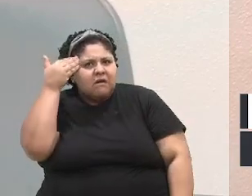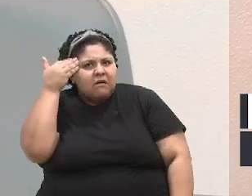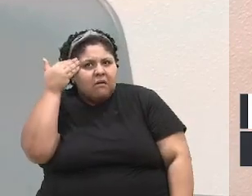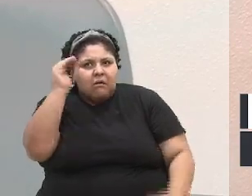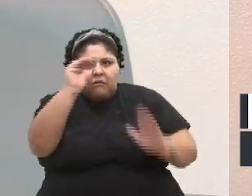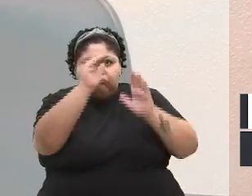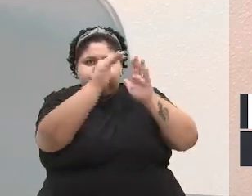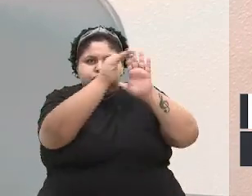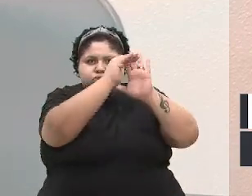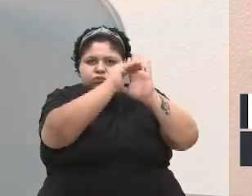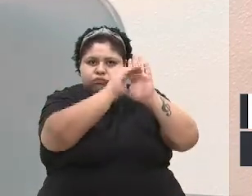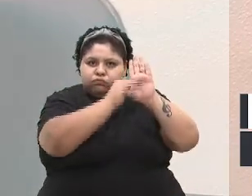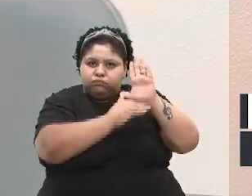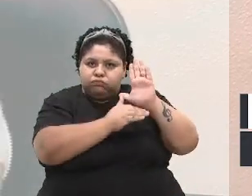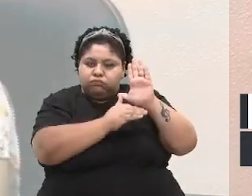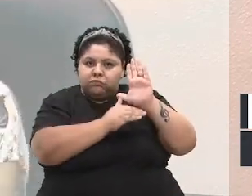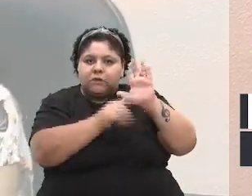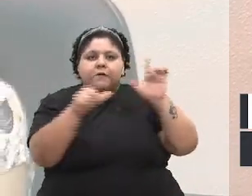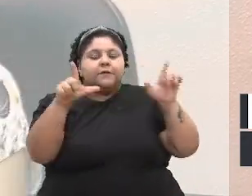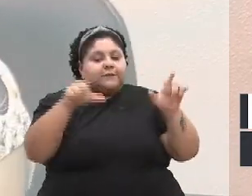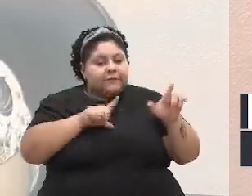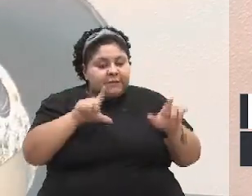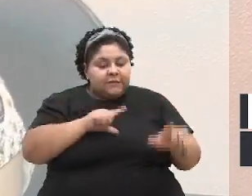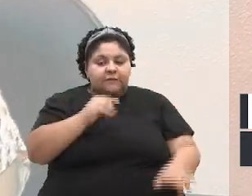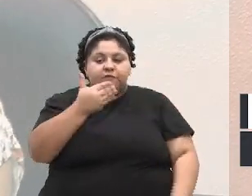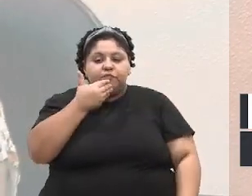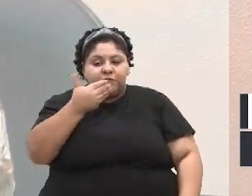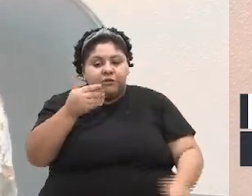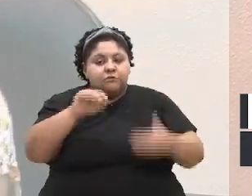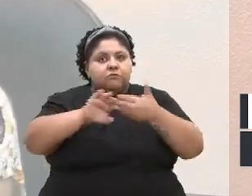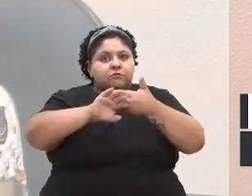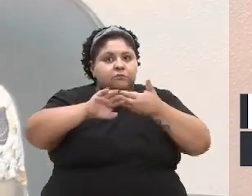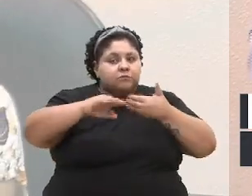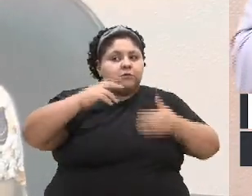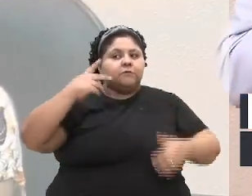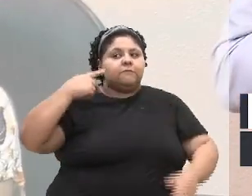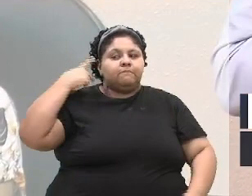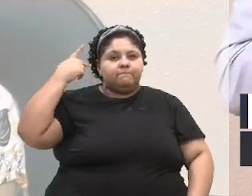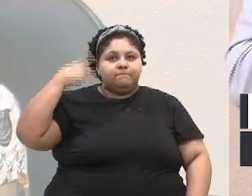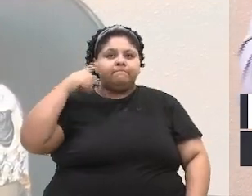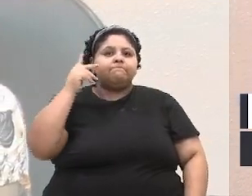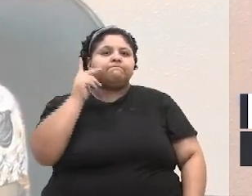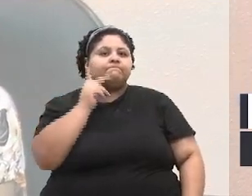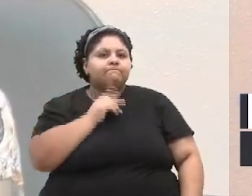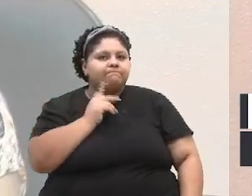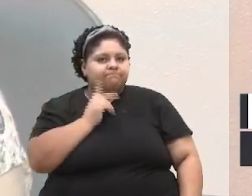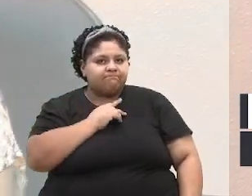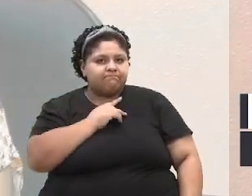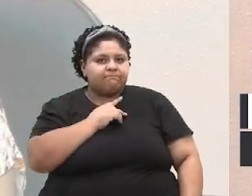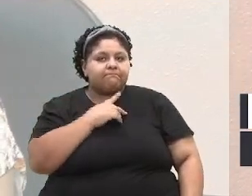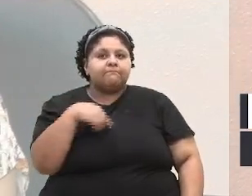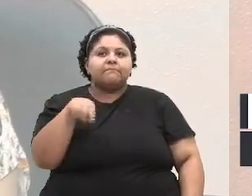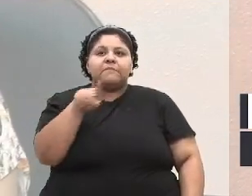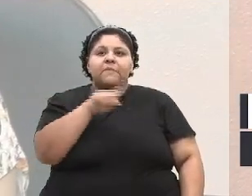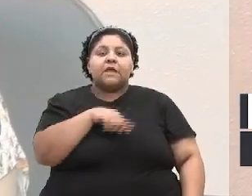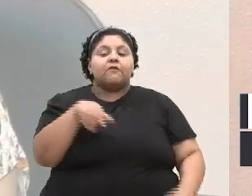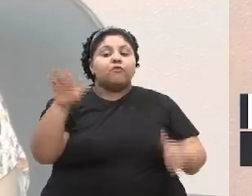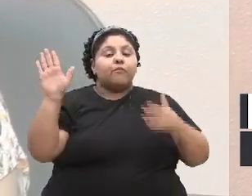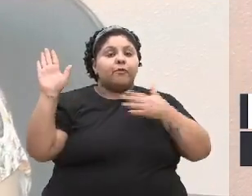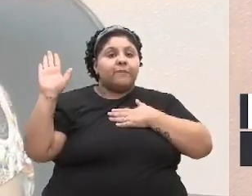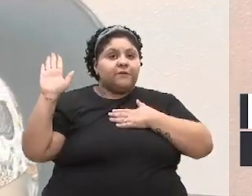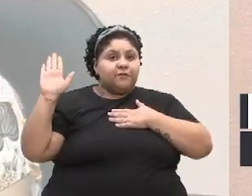passos. Houve um pedido de vistas pelo vereador Renato Oliveira. Aí foi